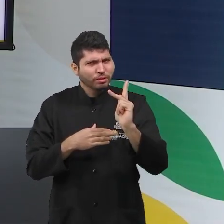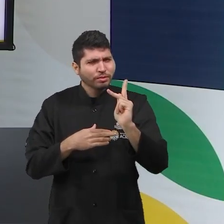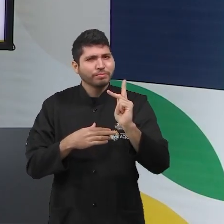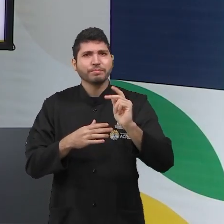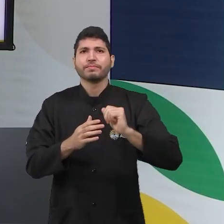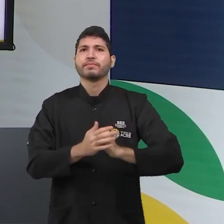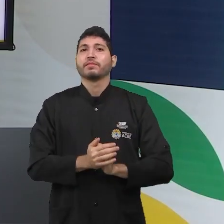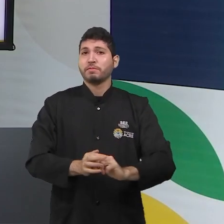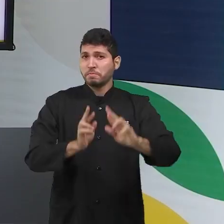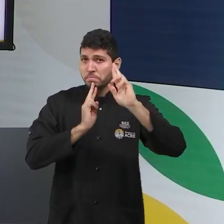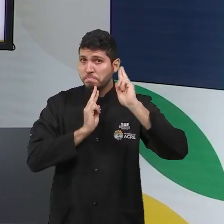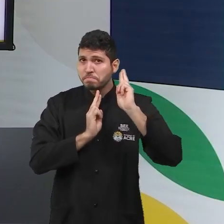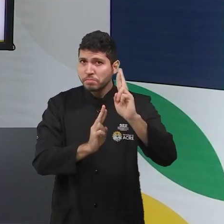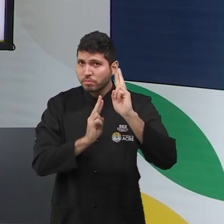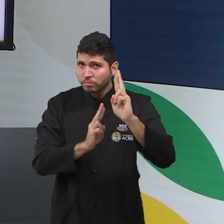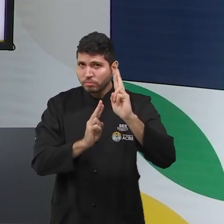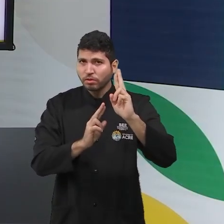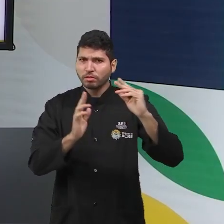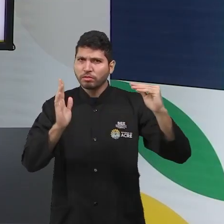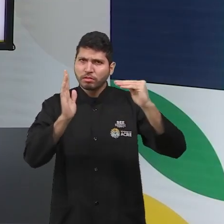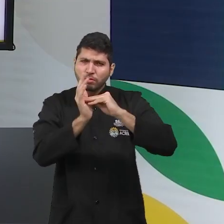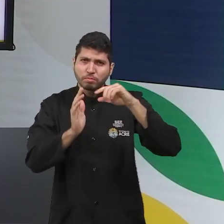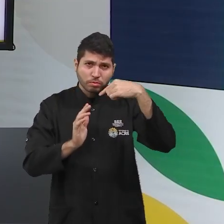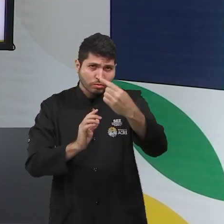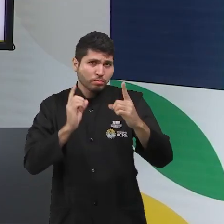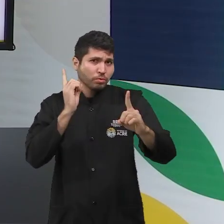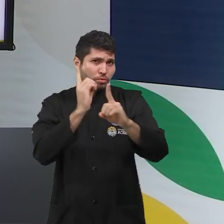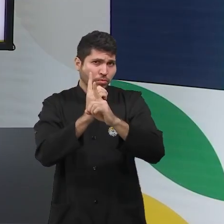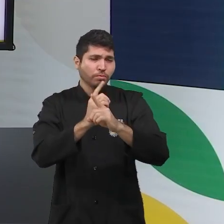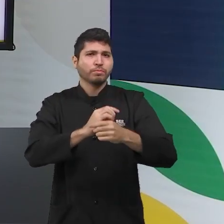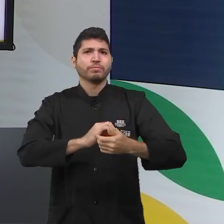Espero vocês em um próximo encontro. Até lá!